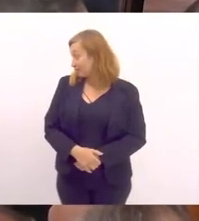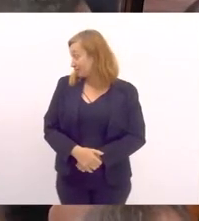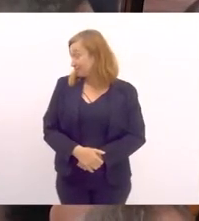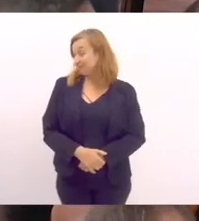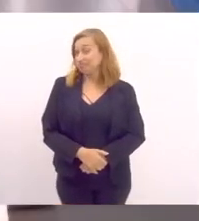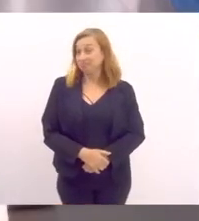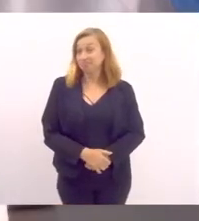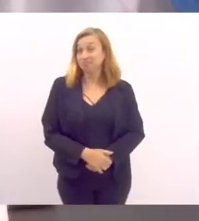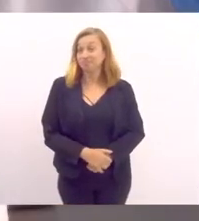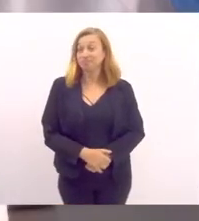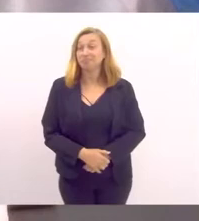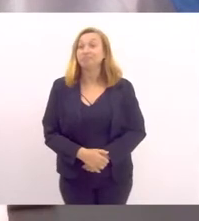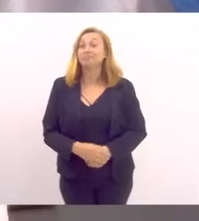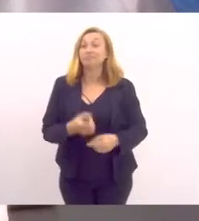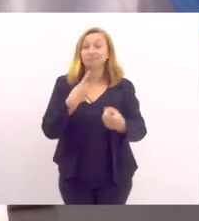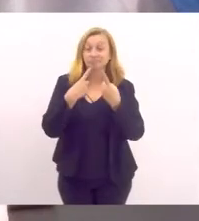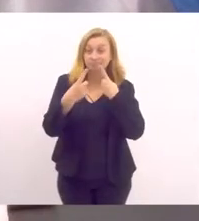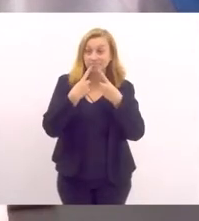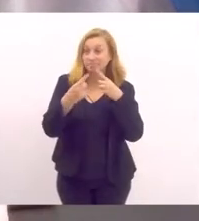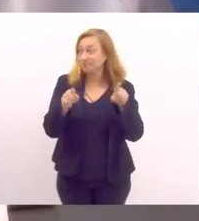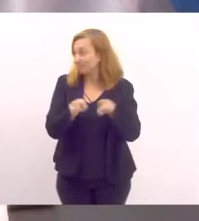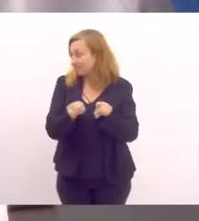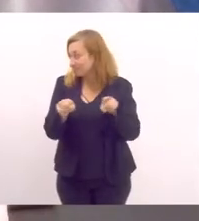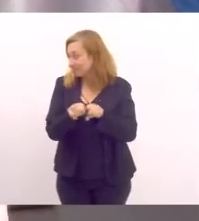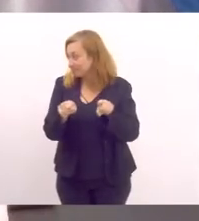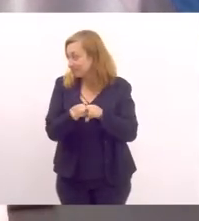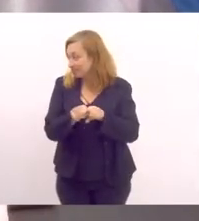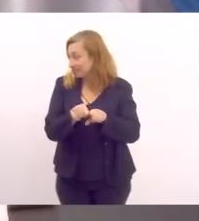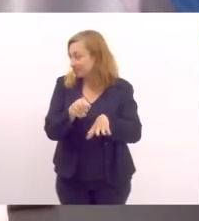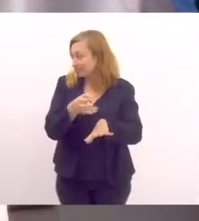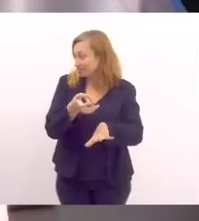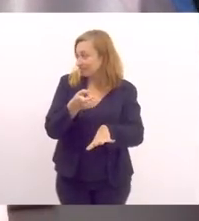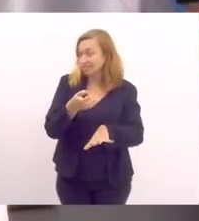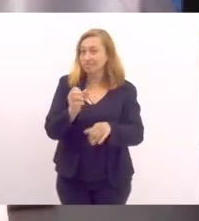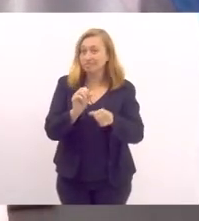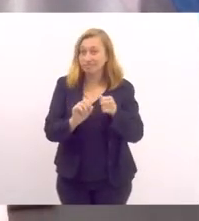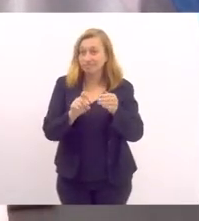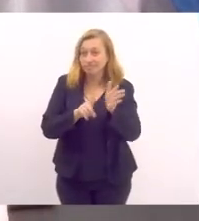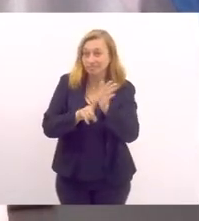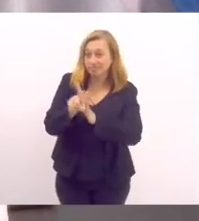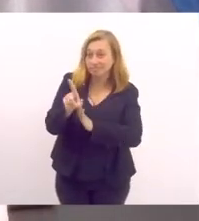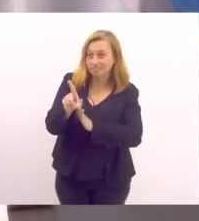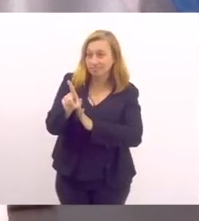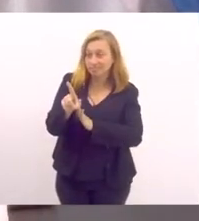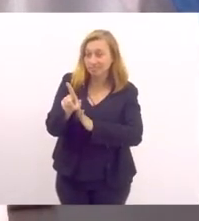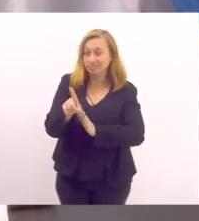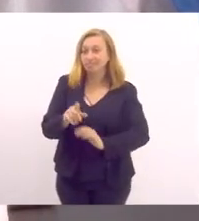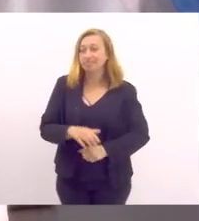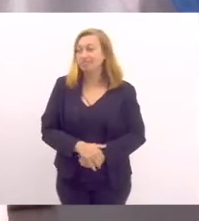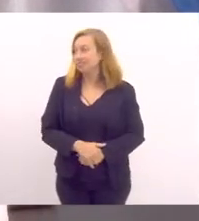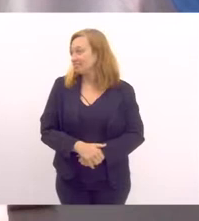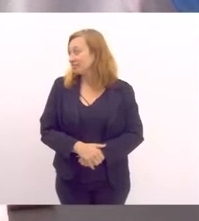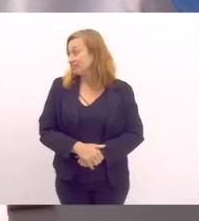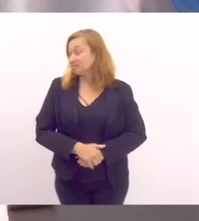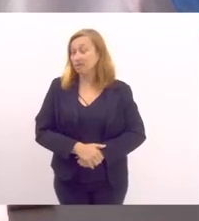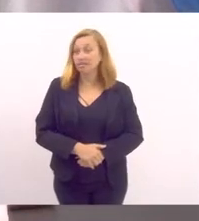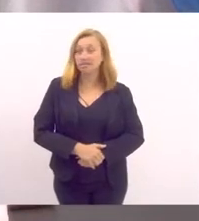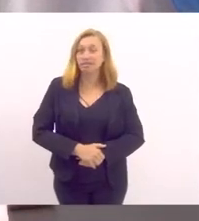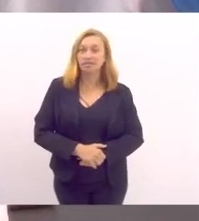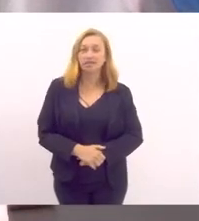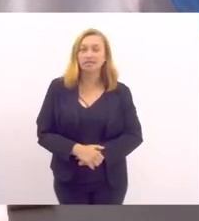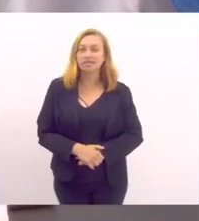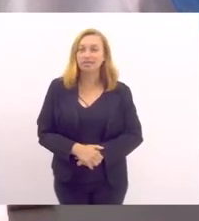Além da fala, além do discurso também, se alguém quiser fazer alguma pergunta destinada ao senhor Paulo também, que está